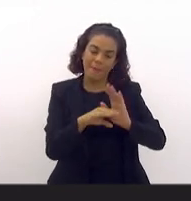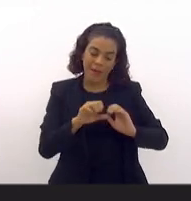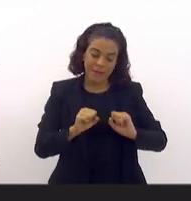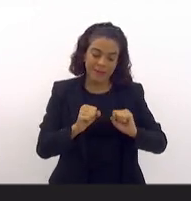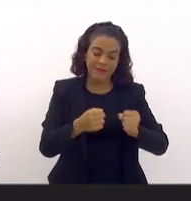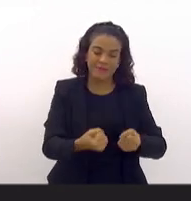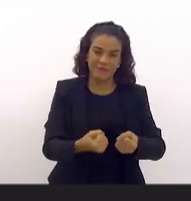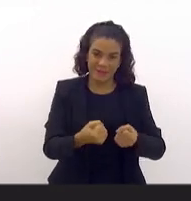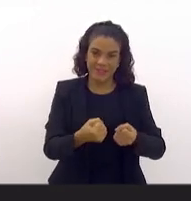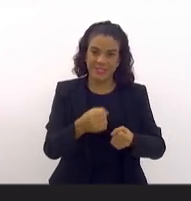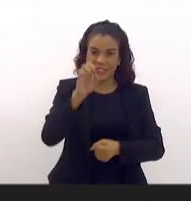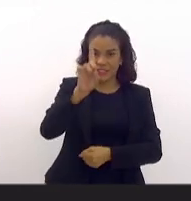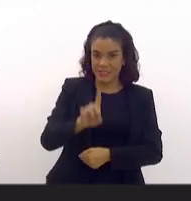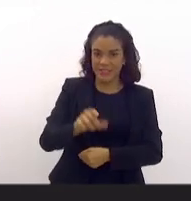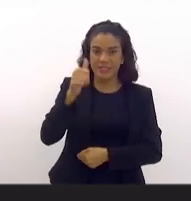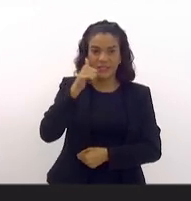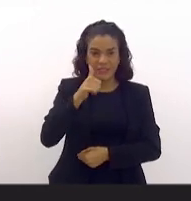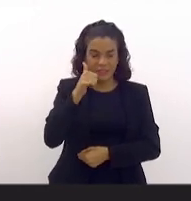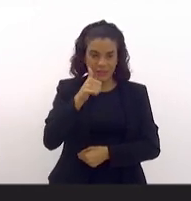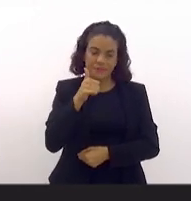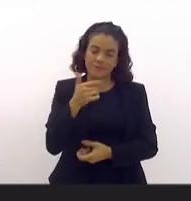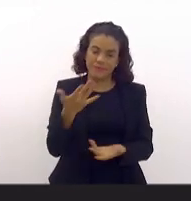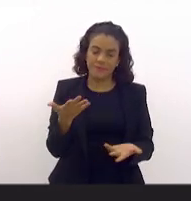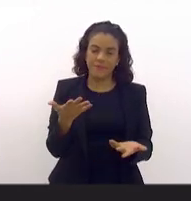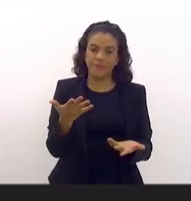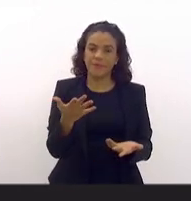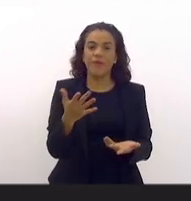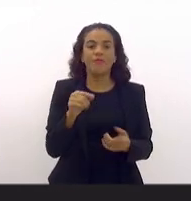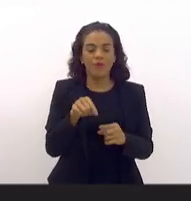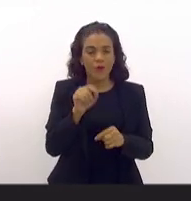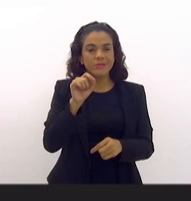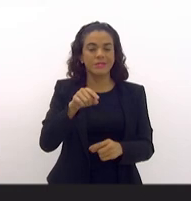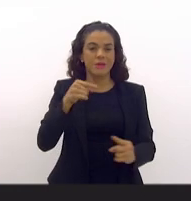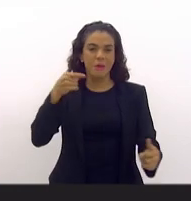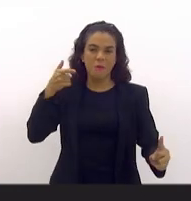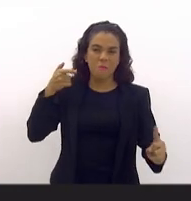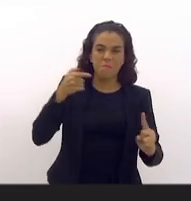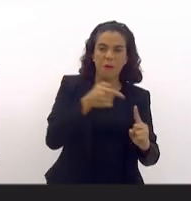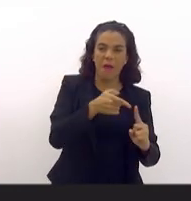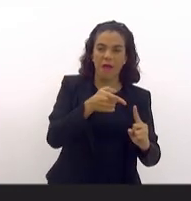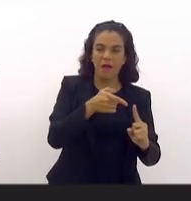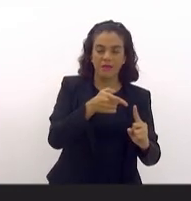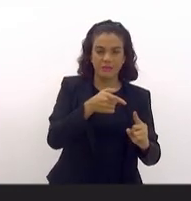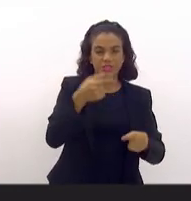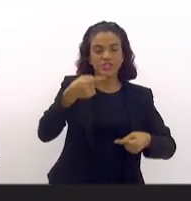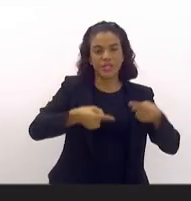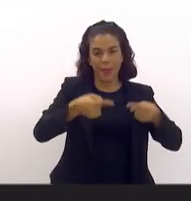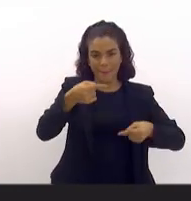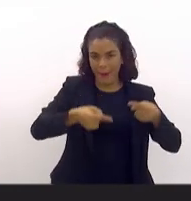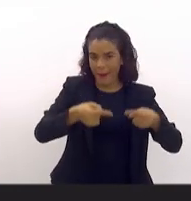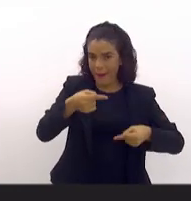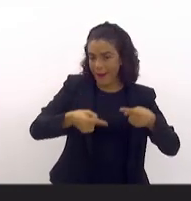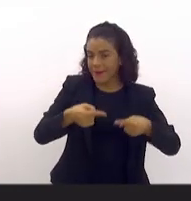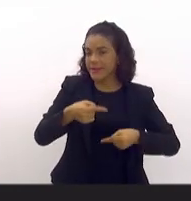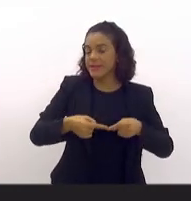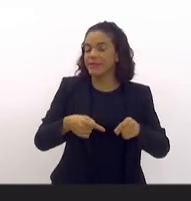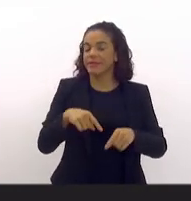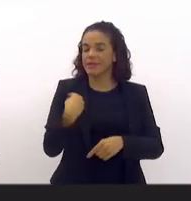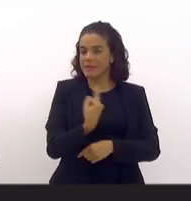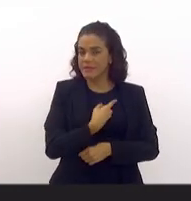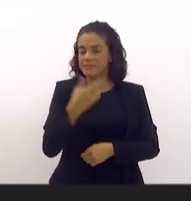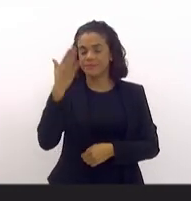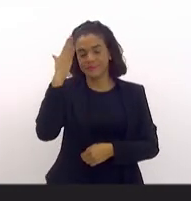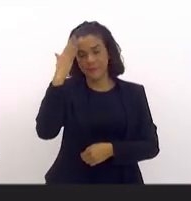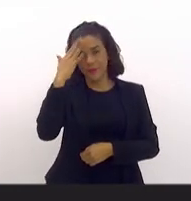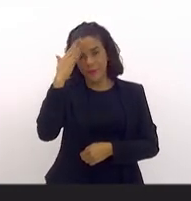mulheres, ela foi, né, alvo, sim, de muito debate, e a gente sabe